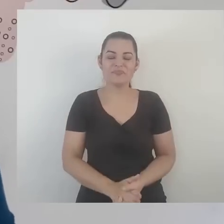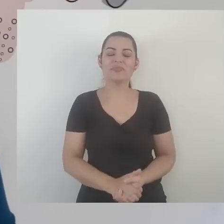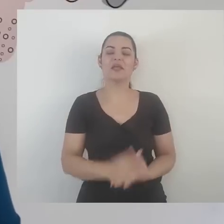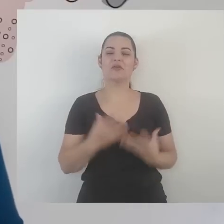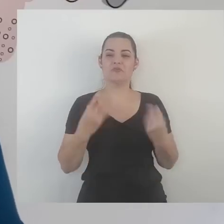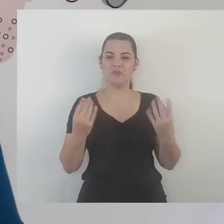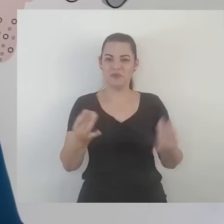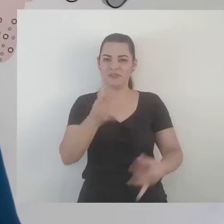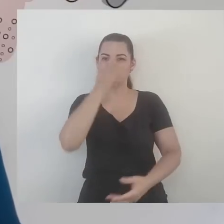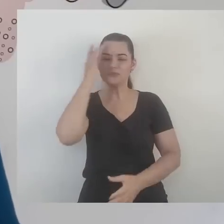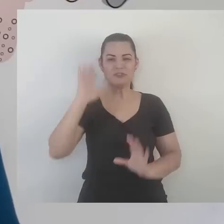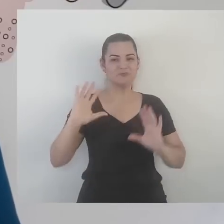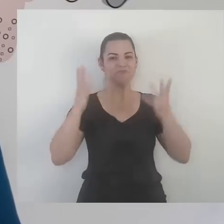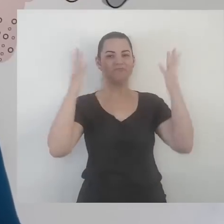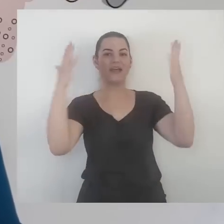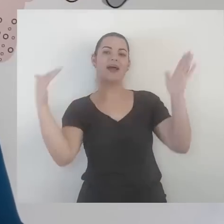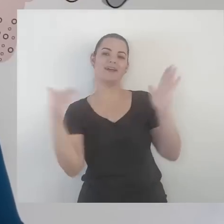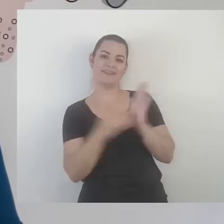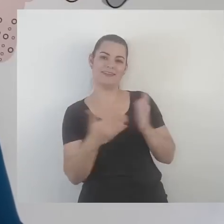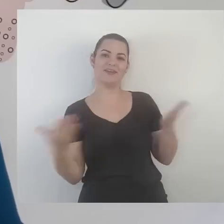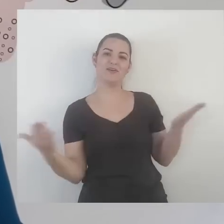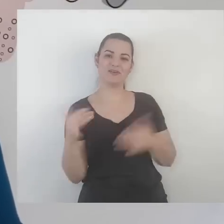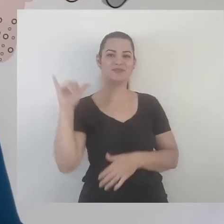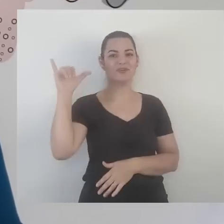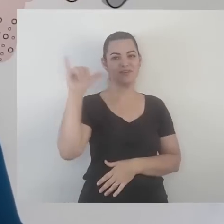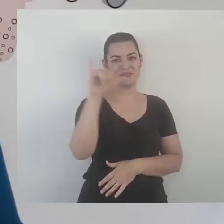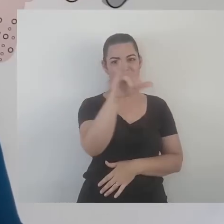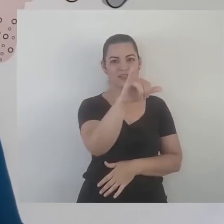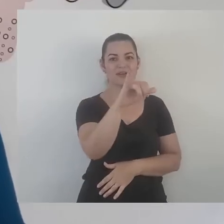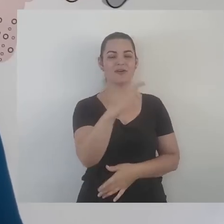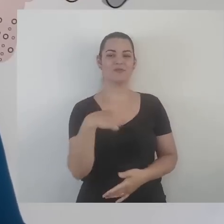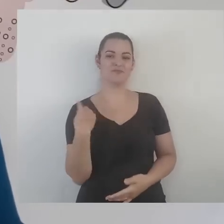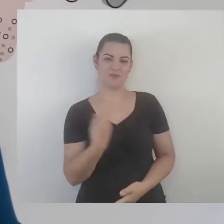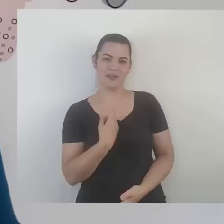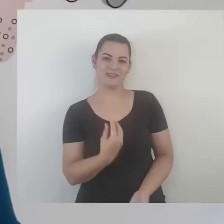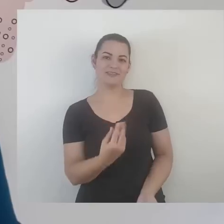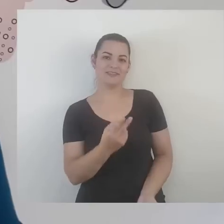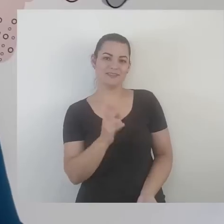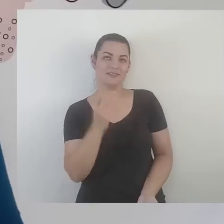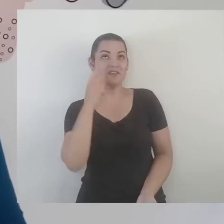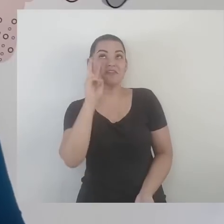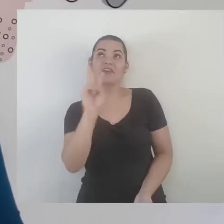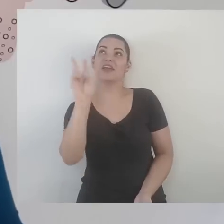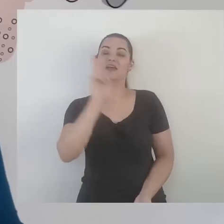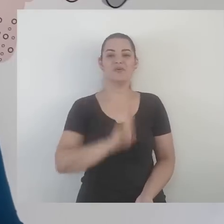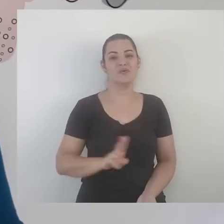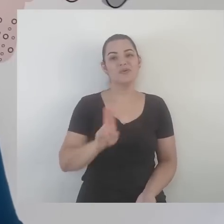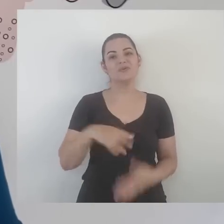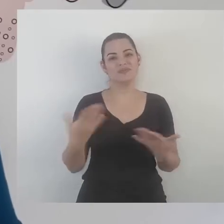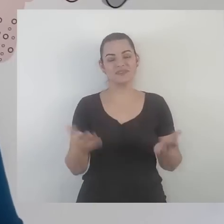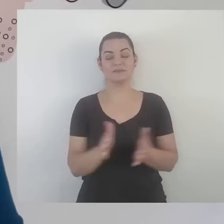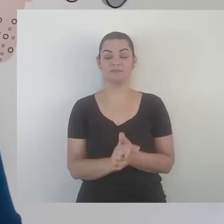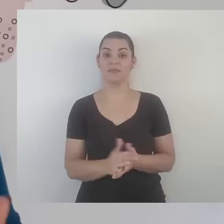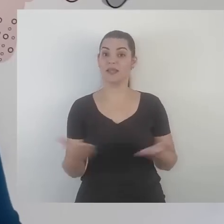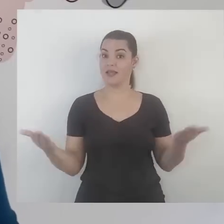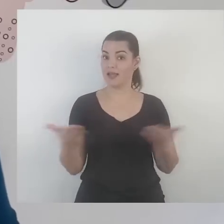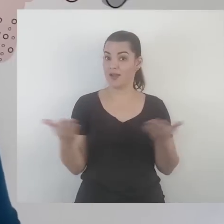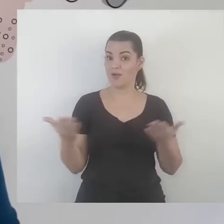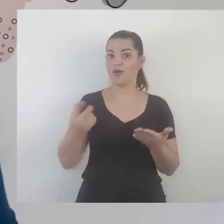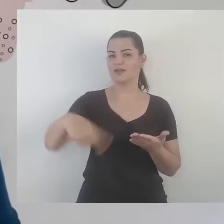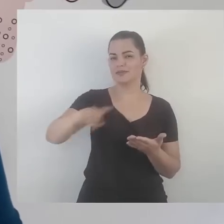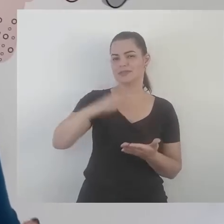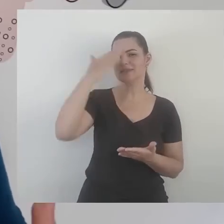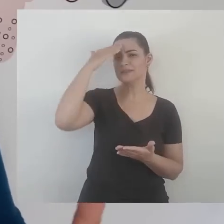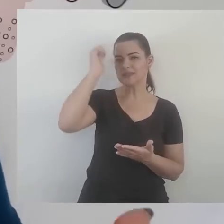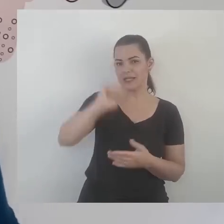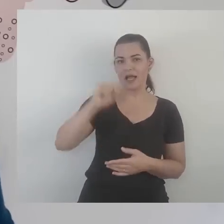até hoje está presente na nossa vida. Então, agora que você conheceu um pouquinho dessa história